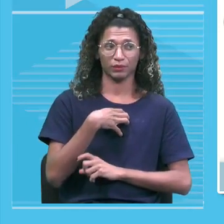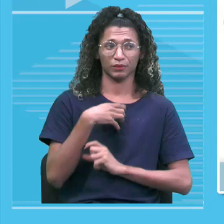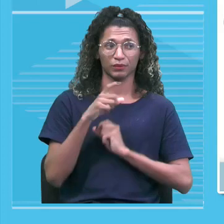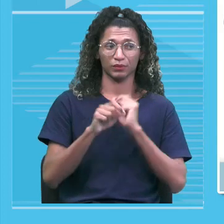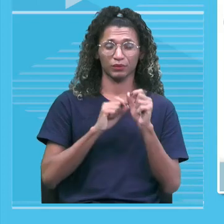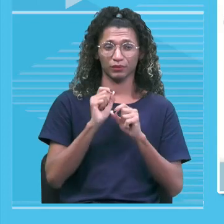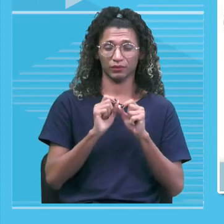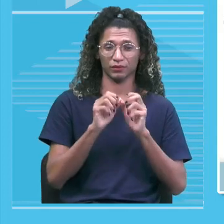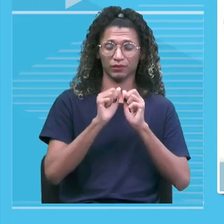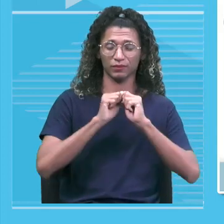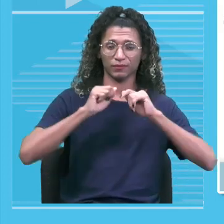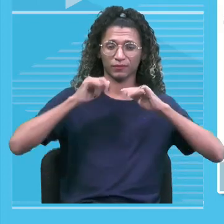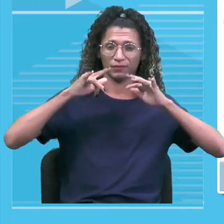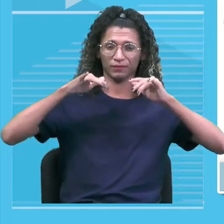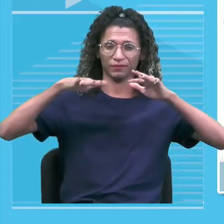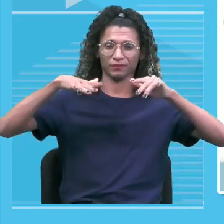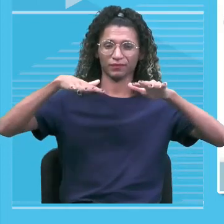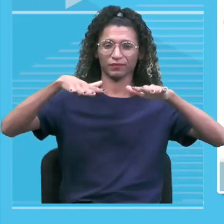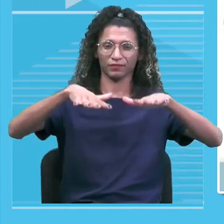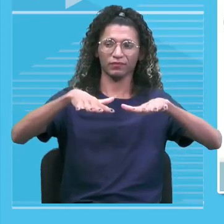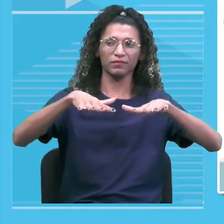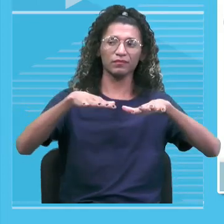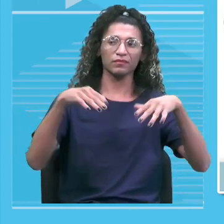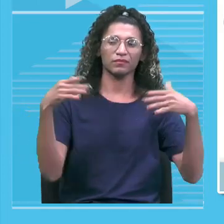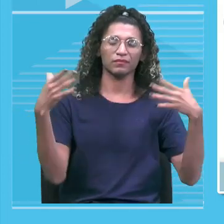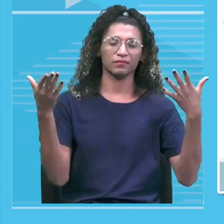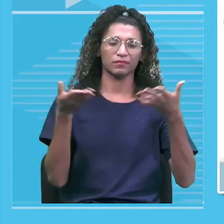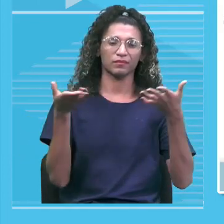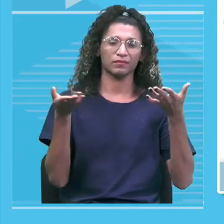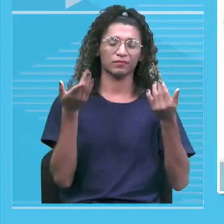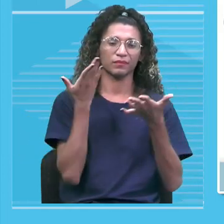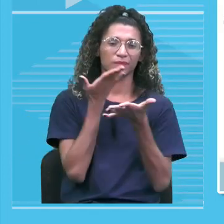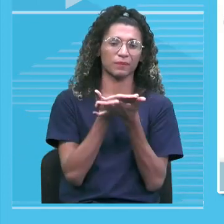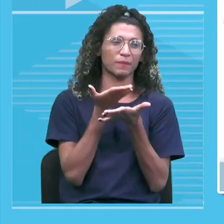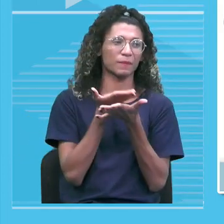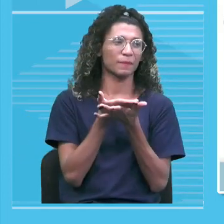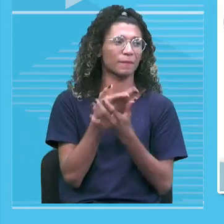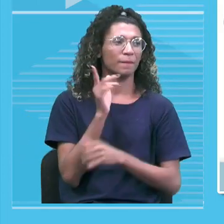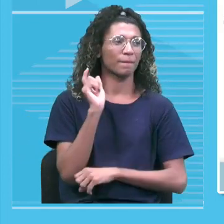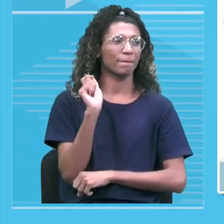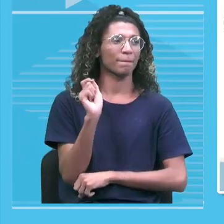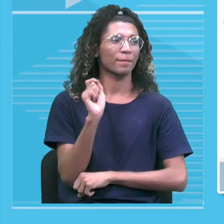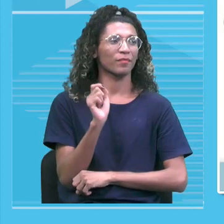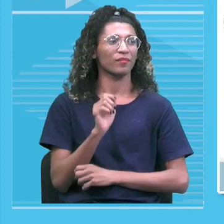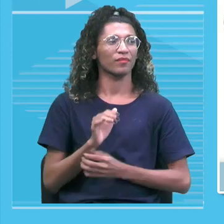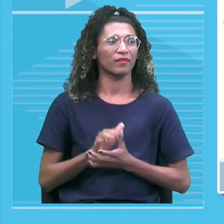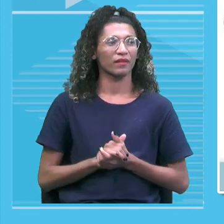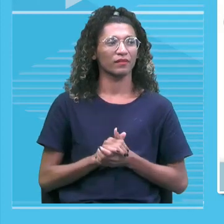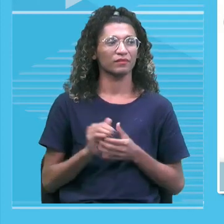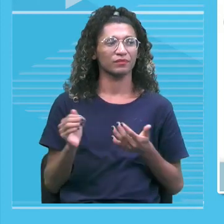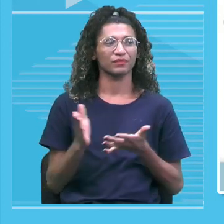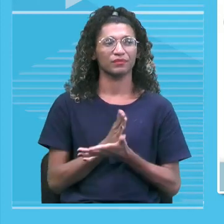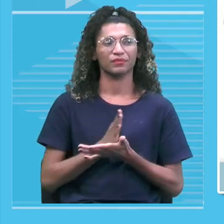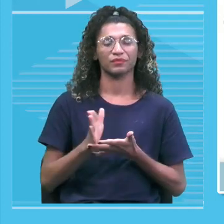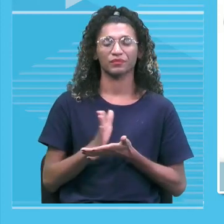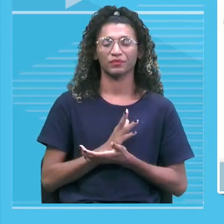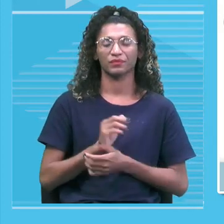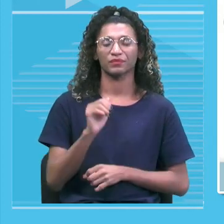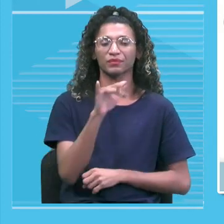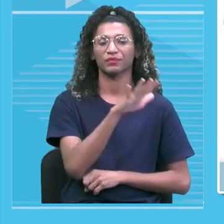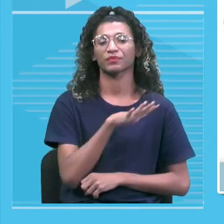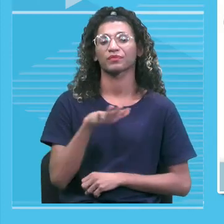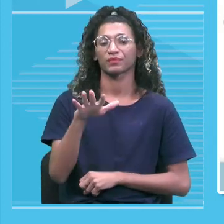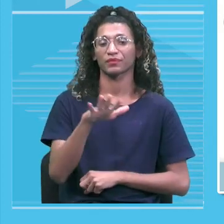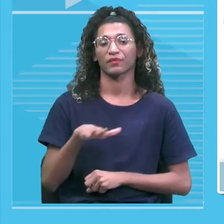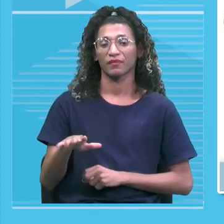propagação agora eu vou estudar as dimensões de propagação de uma